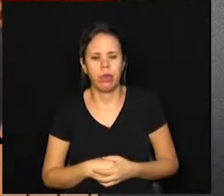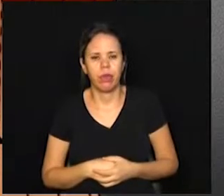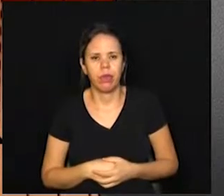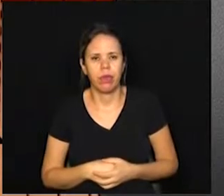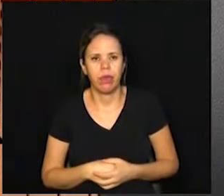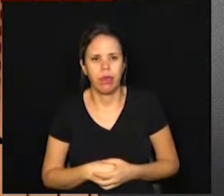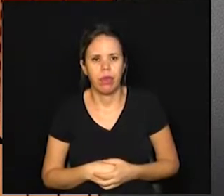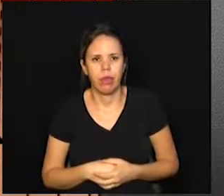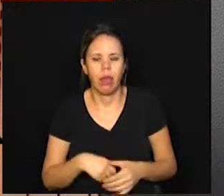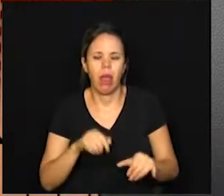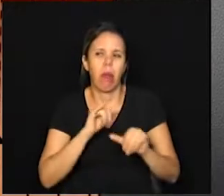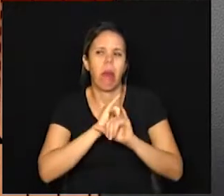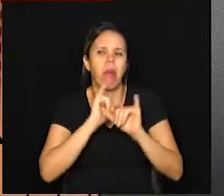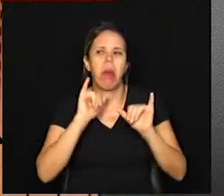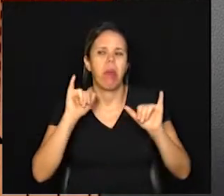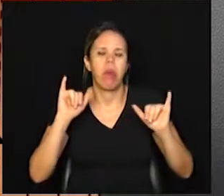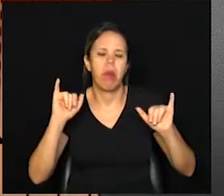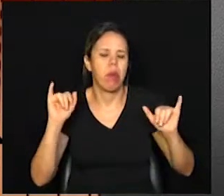estar propagando